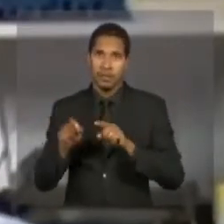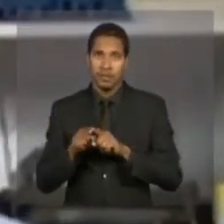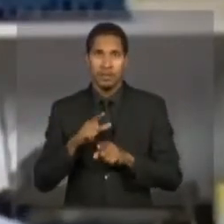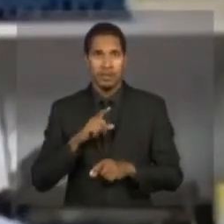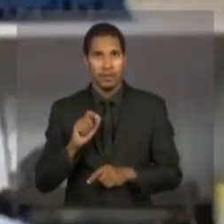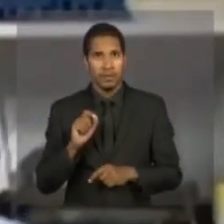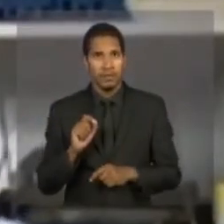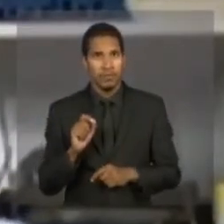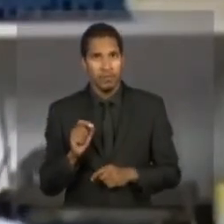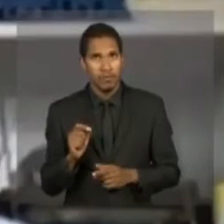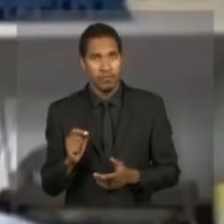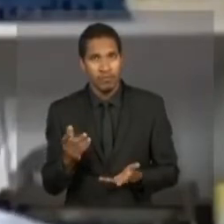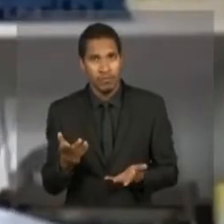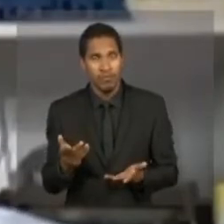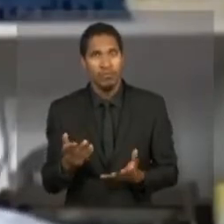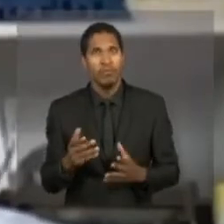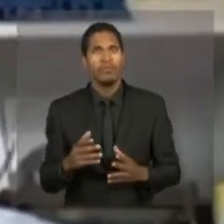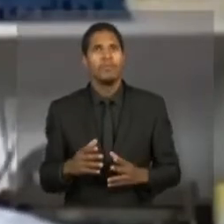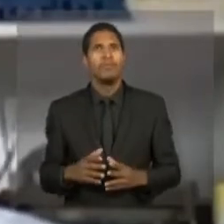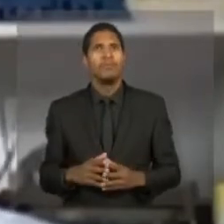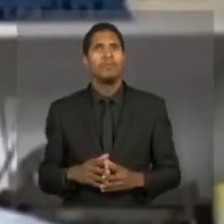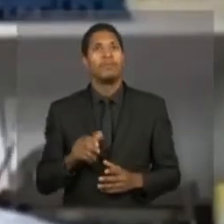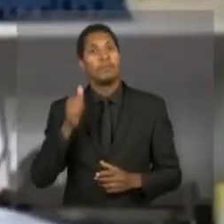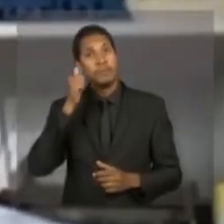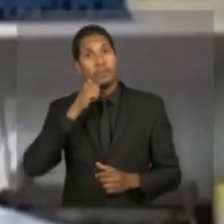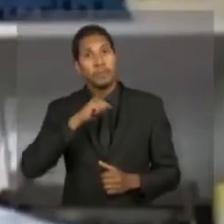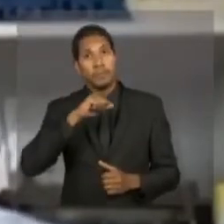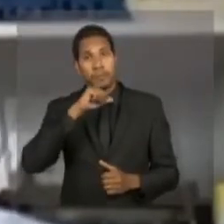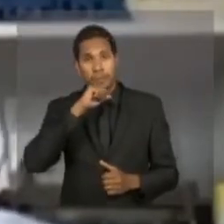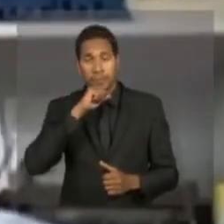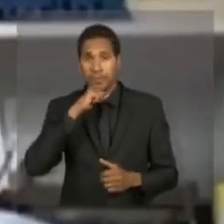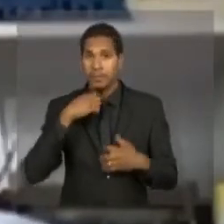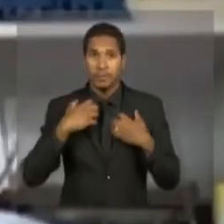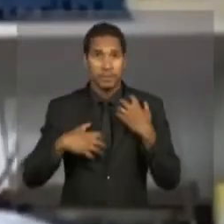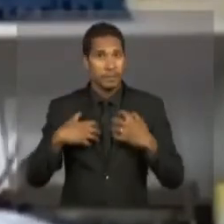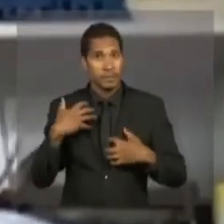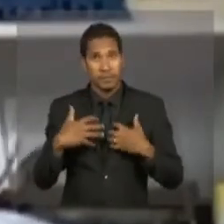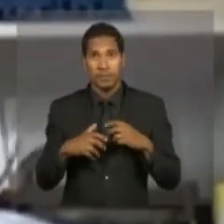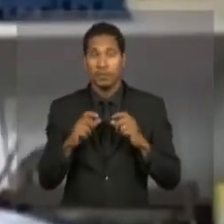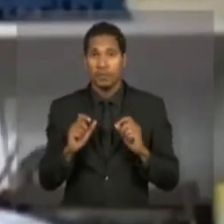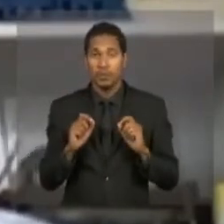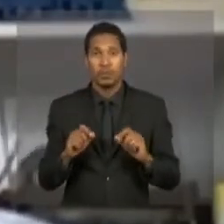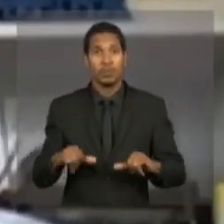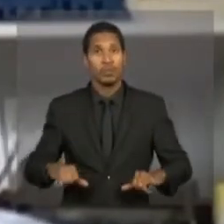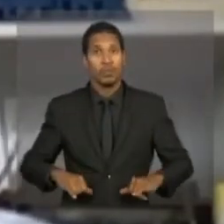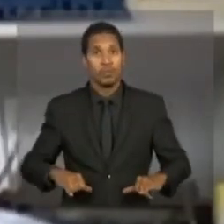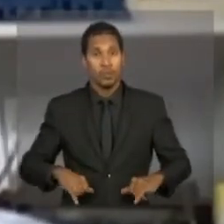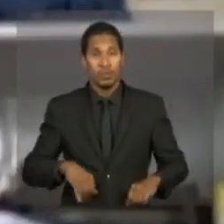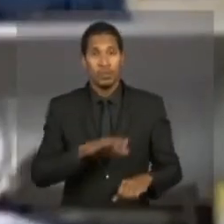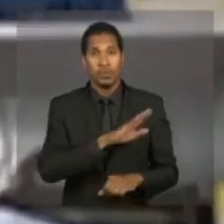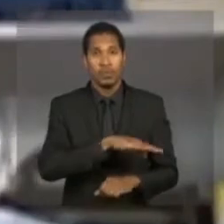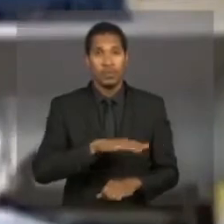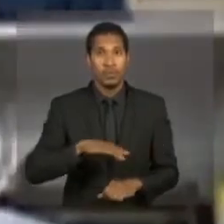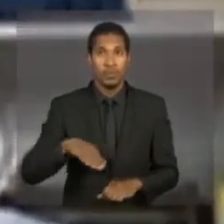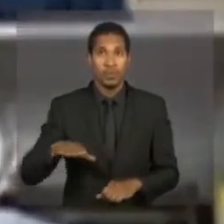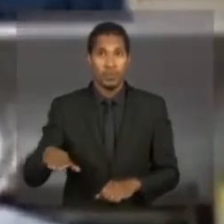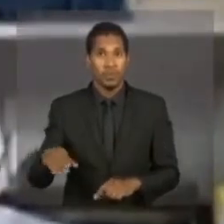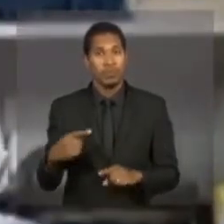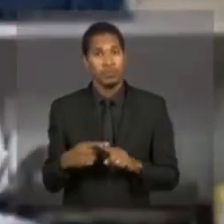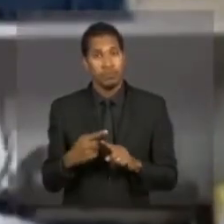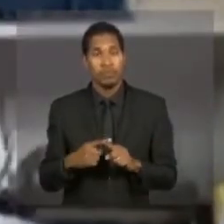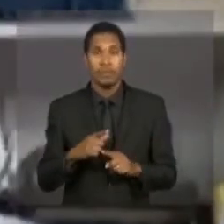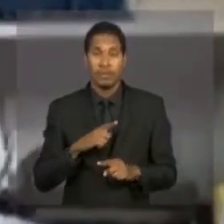e Adolescente que tratou sobre isso, de mães aflitas com o sofrimento das crianças, com